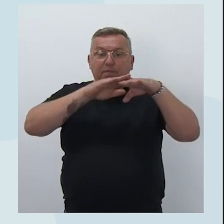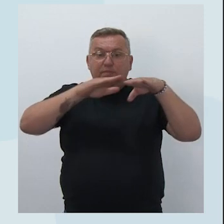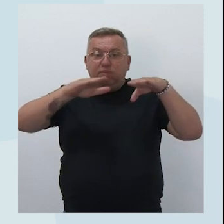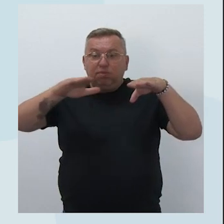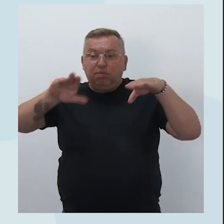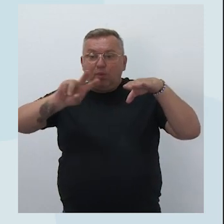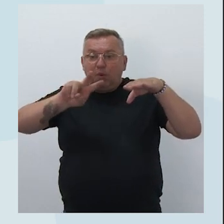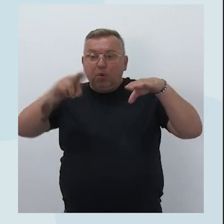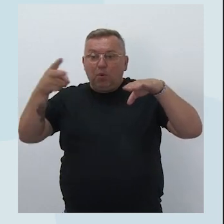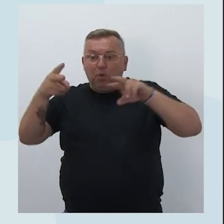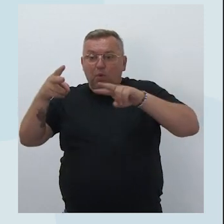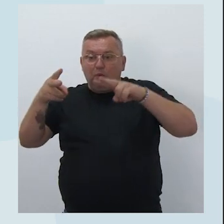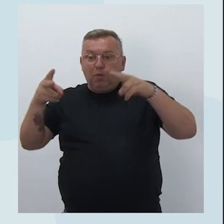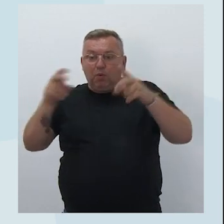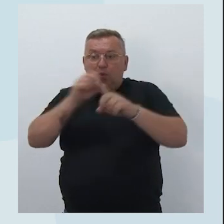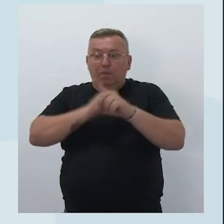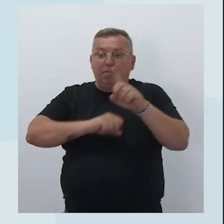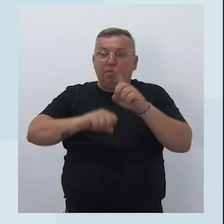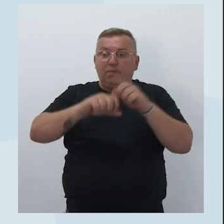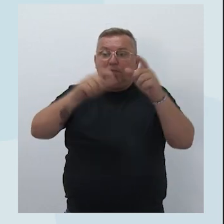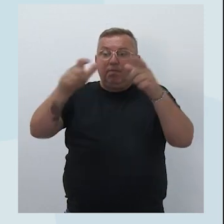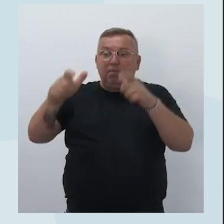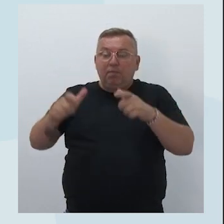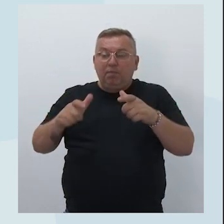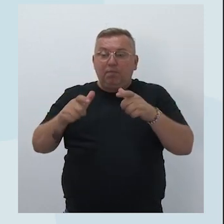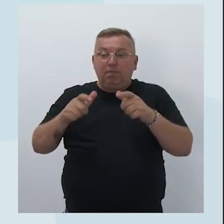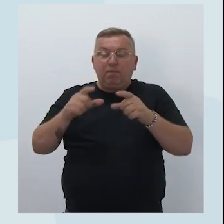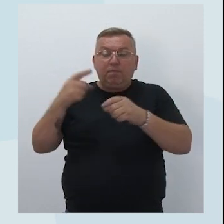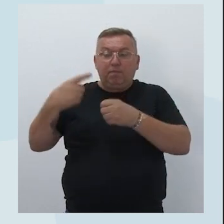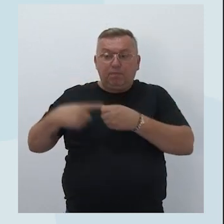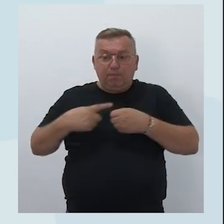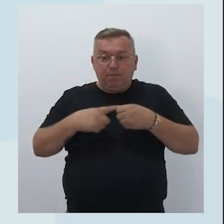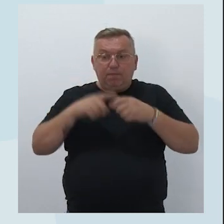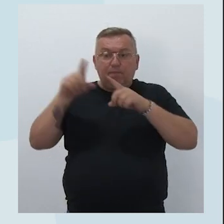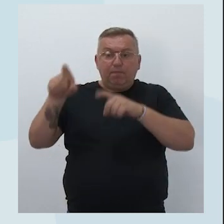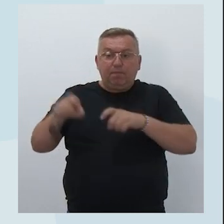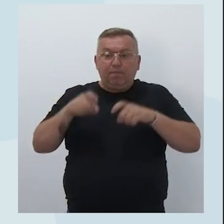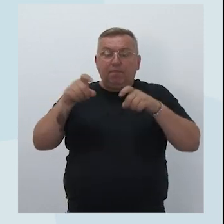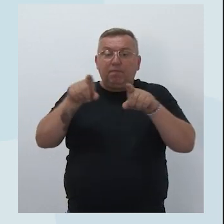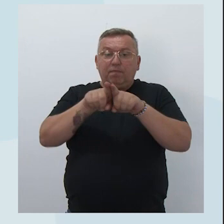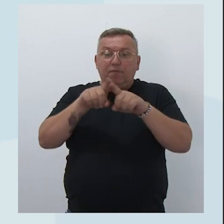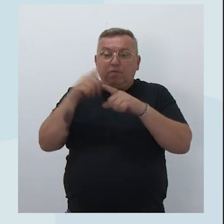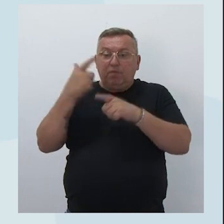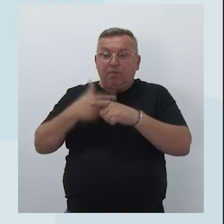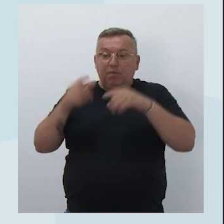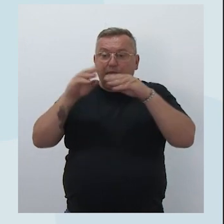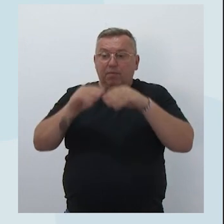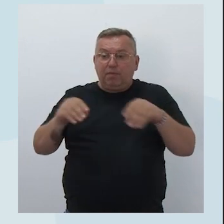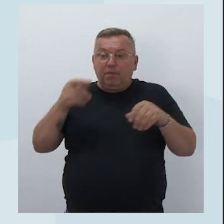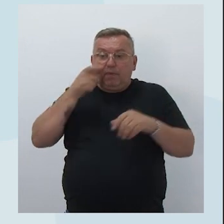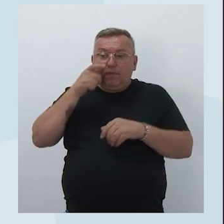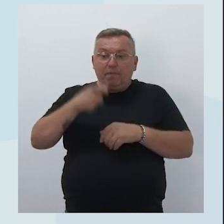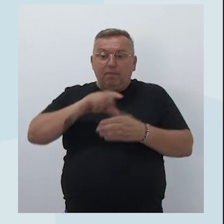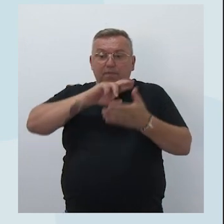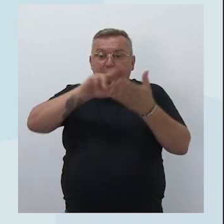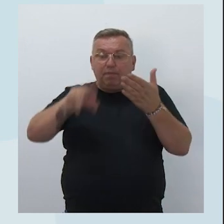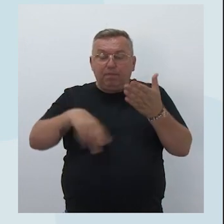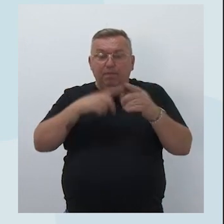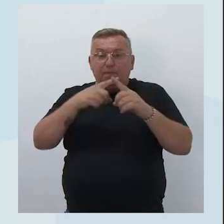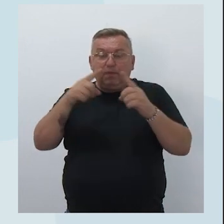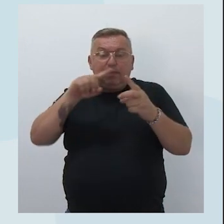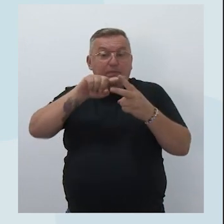da paisagem em diferentes sociedades, espaço urbano e rural, conflitos pela terra, interesses divergentes